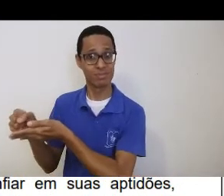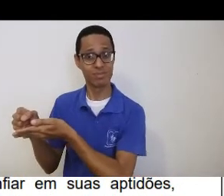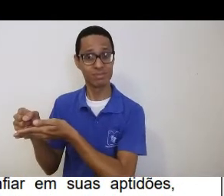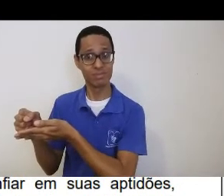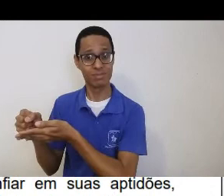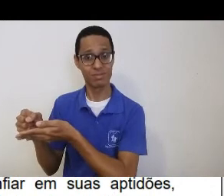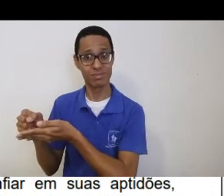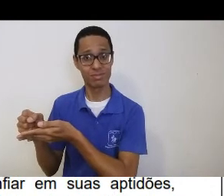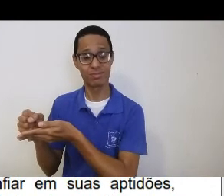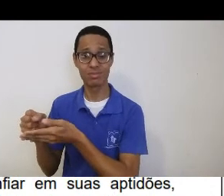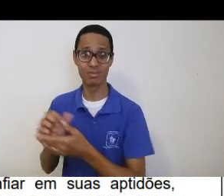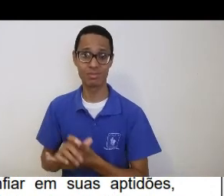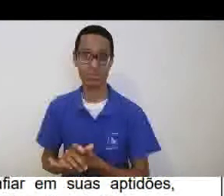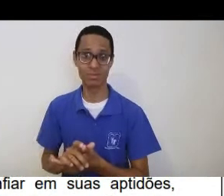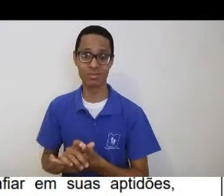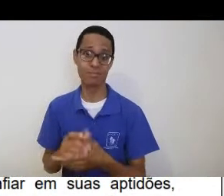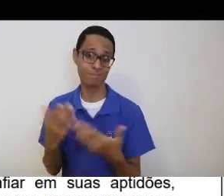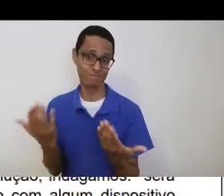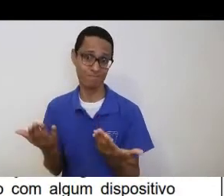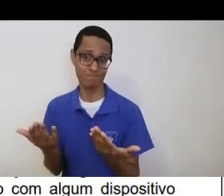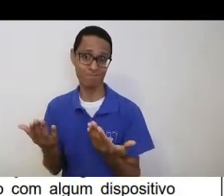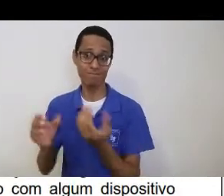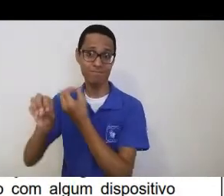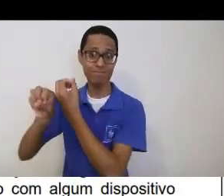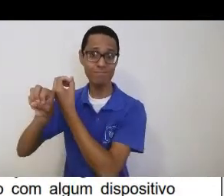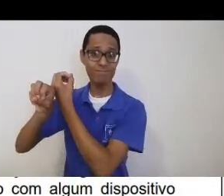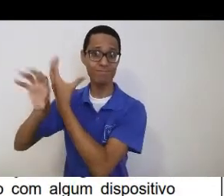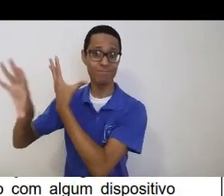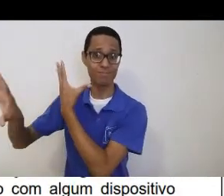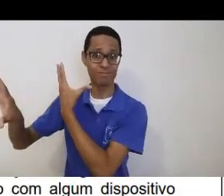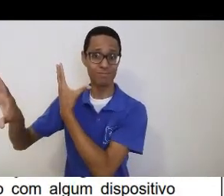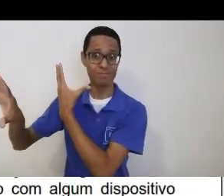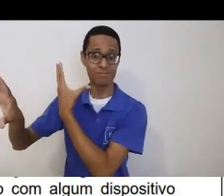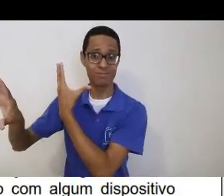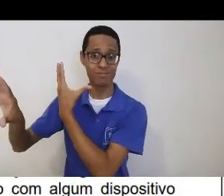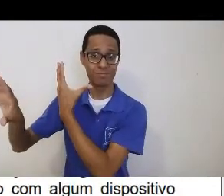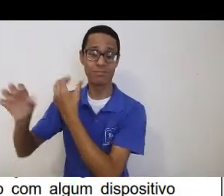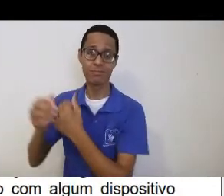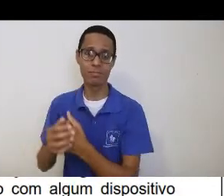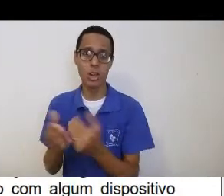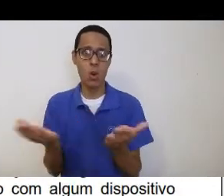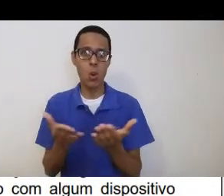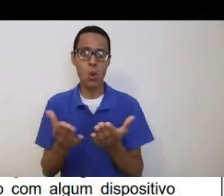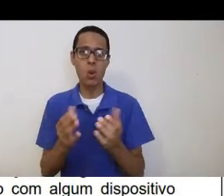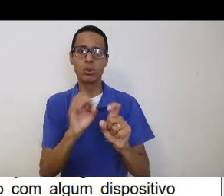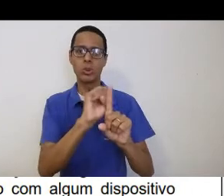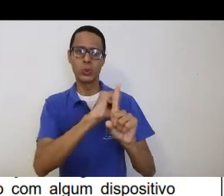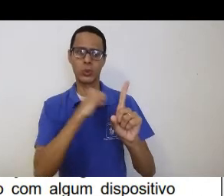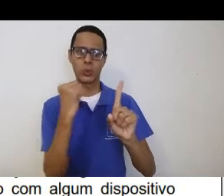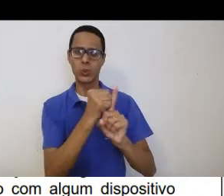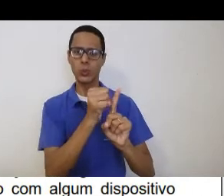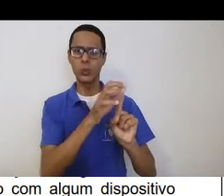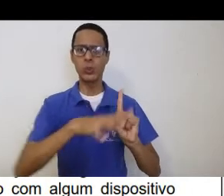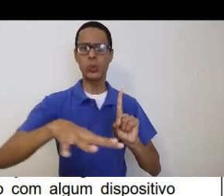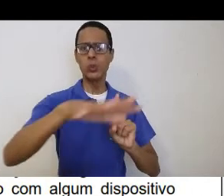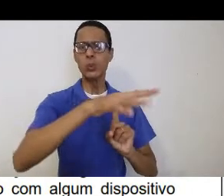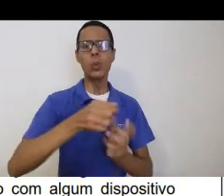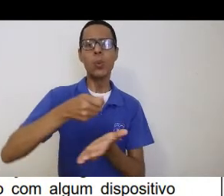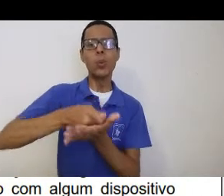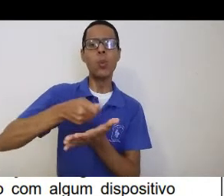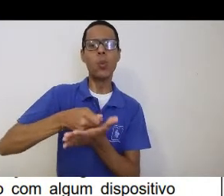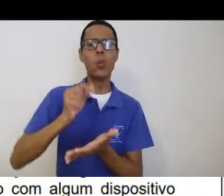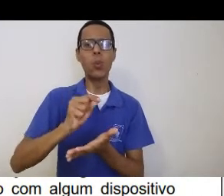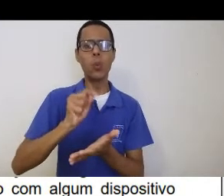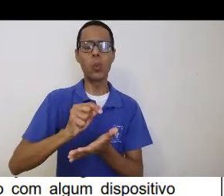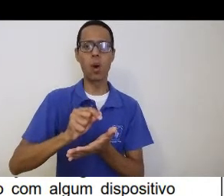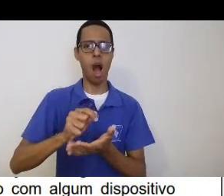Mesmo que nós estejamos distantes, né, de uma formalidade linguística, do padrão que hoje é imposto por